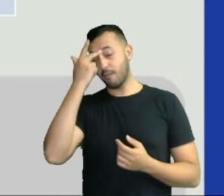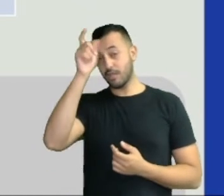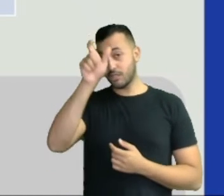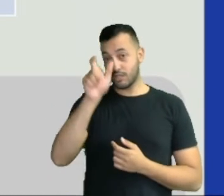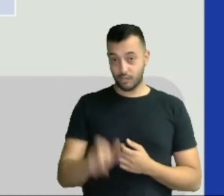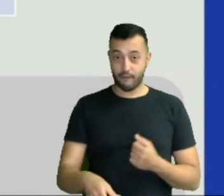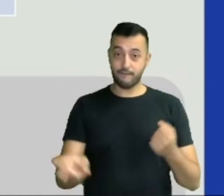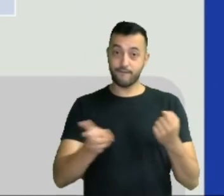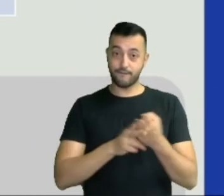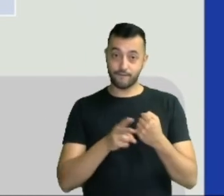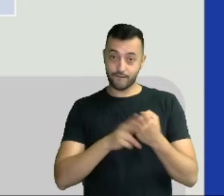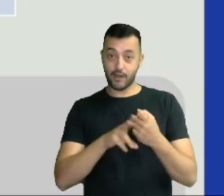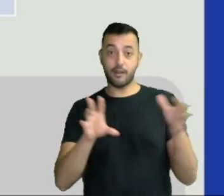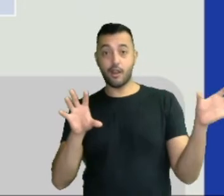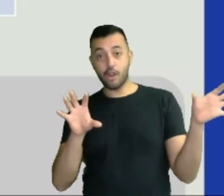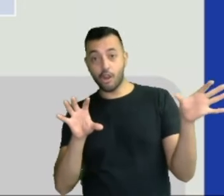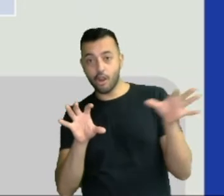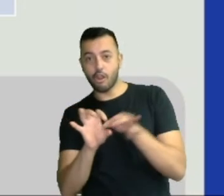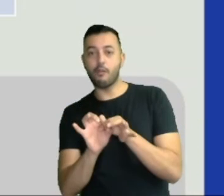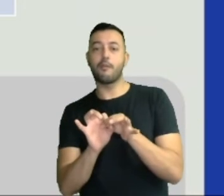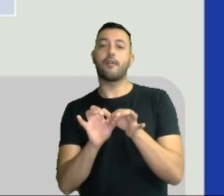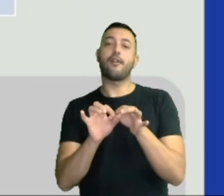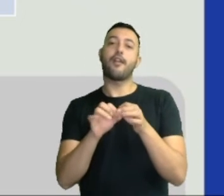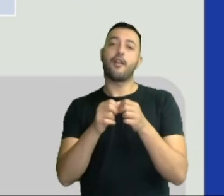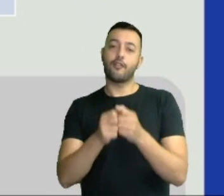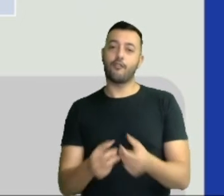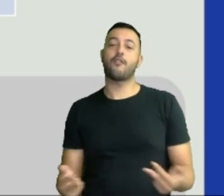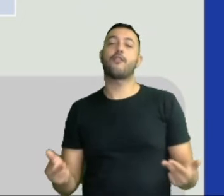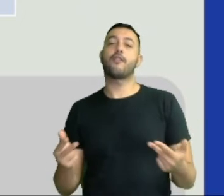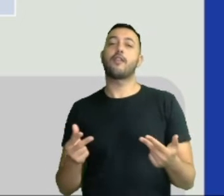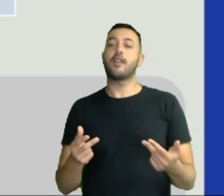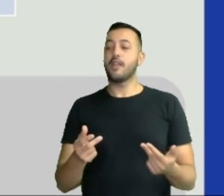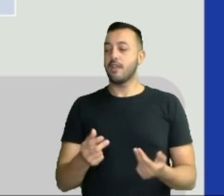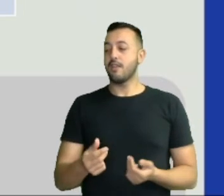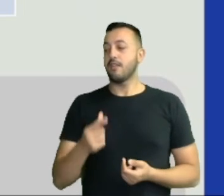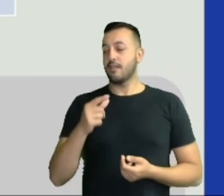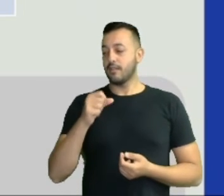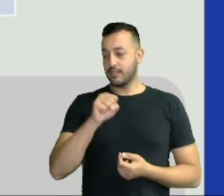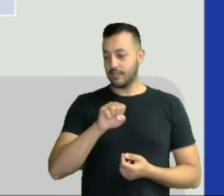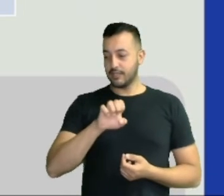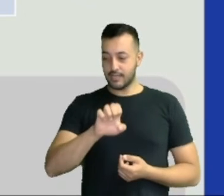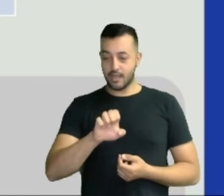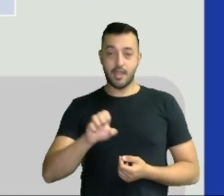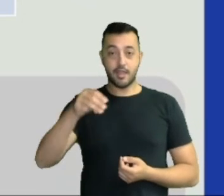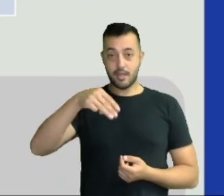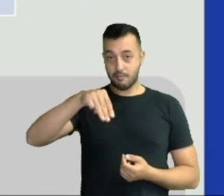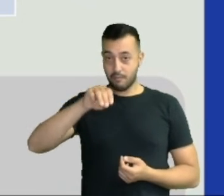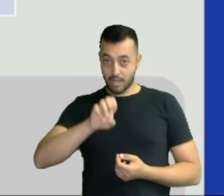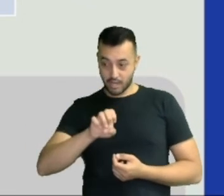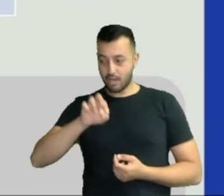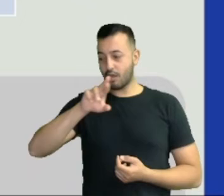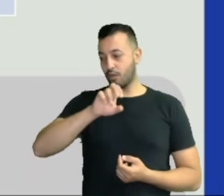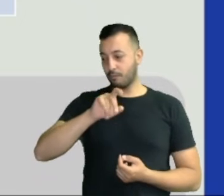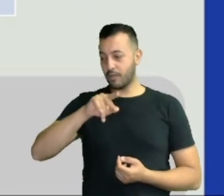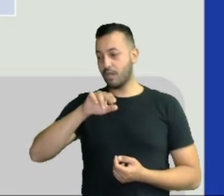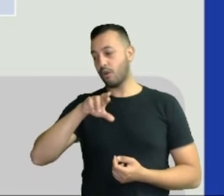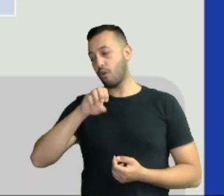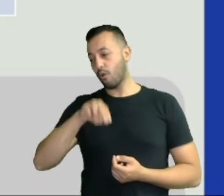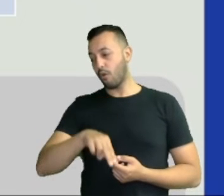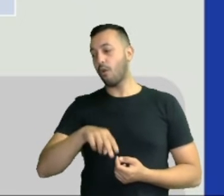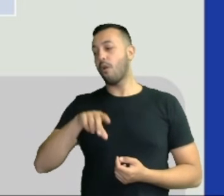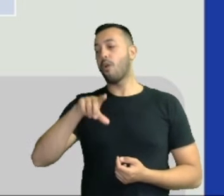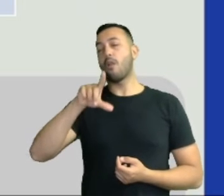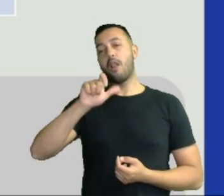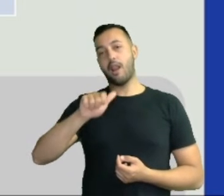verbo concuerda con la cosa. Se me rompieron las gafas. Esse